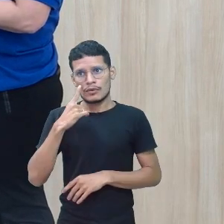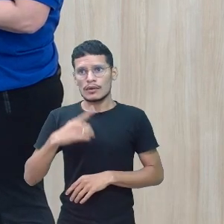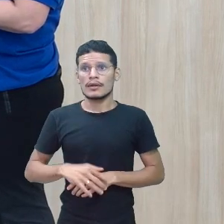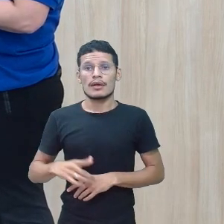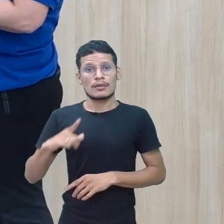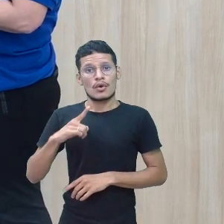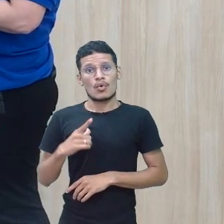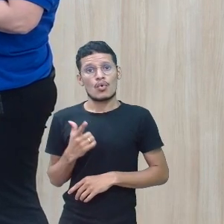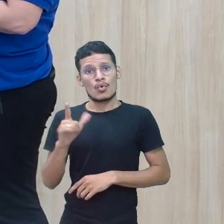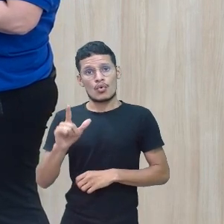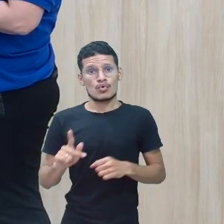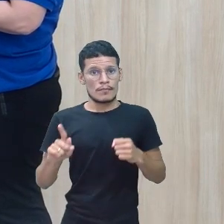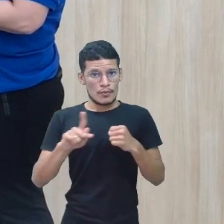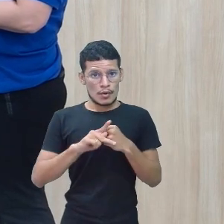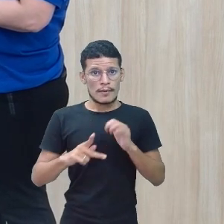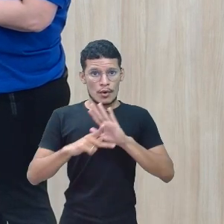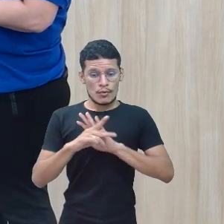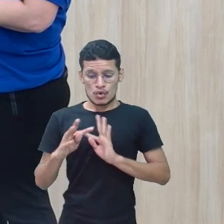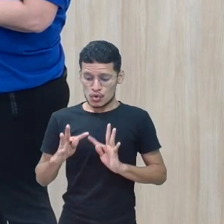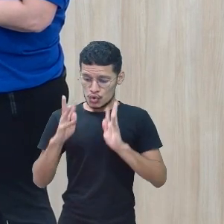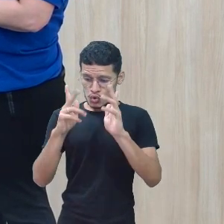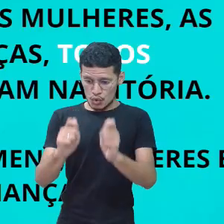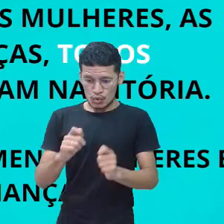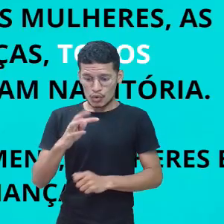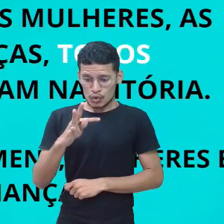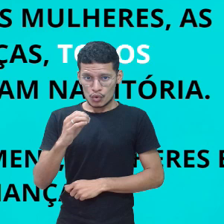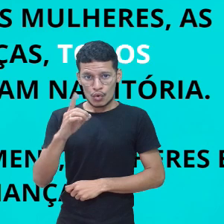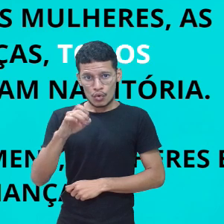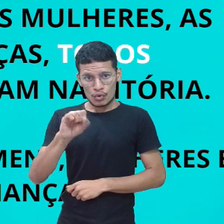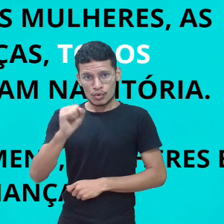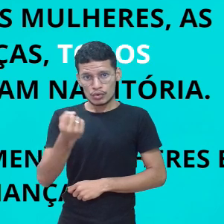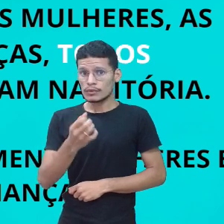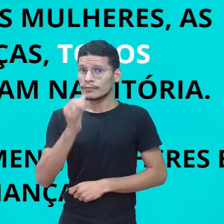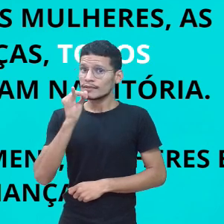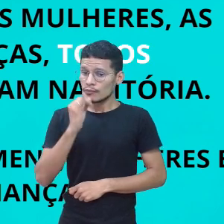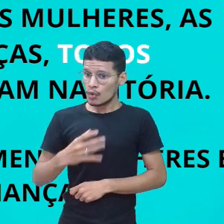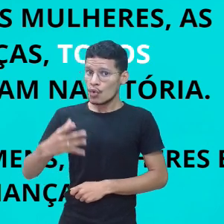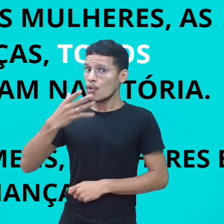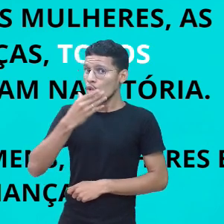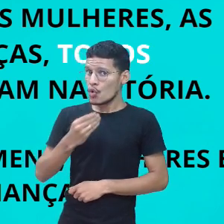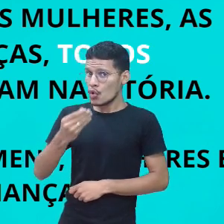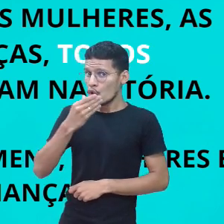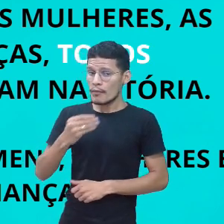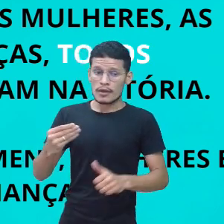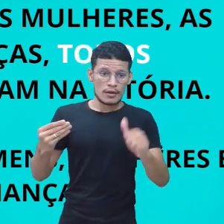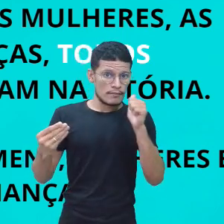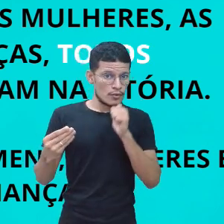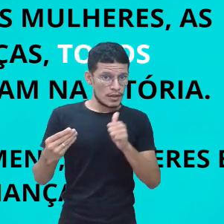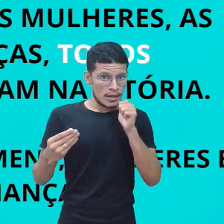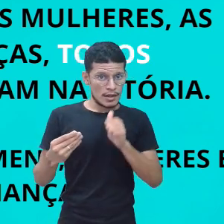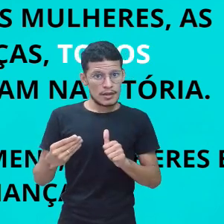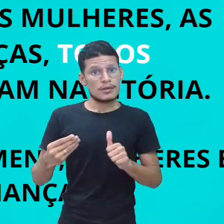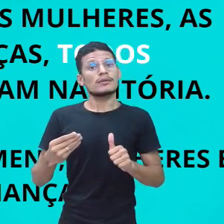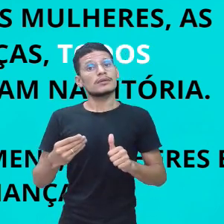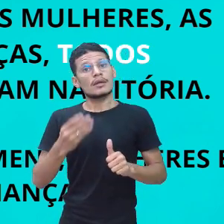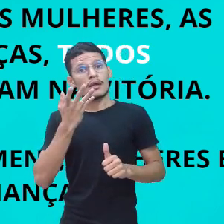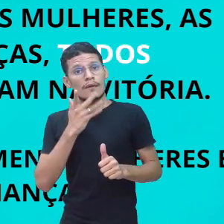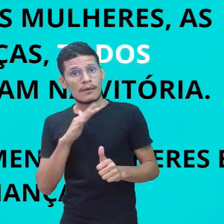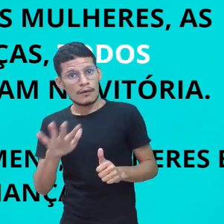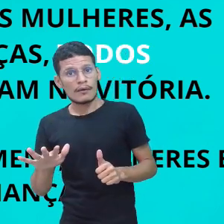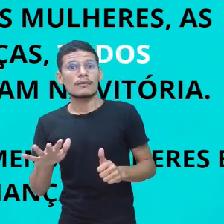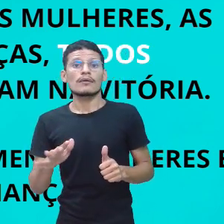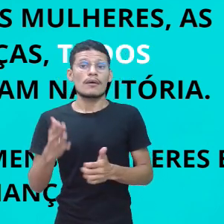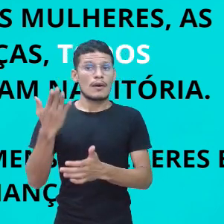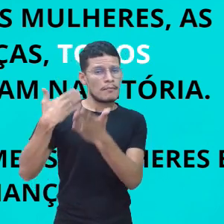outro pronome todos, não é? Naquela época, os homens, as mulheres, as